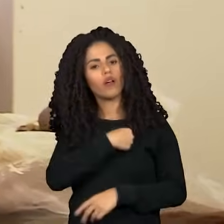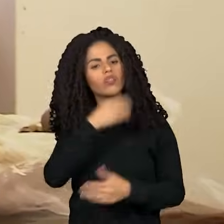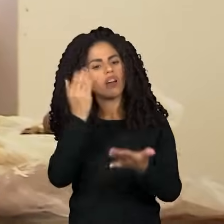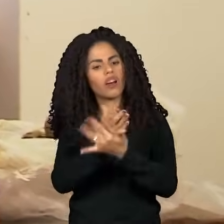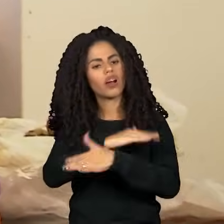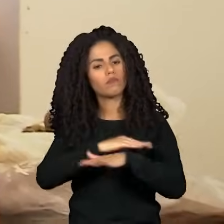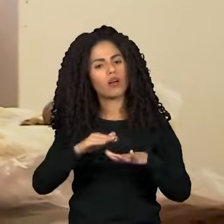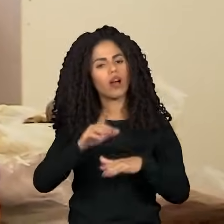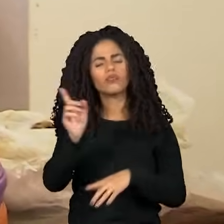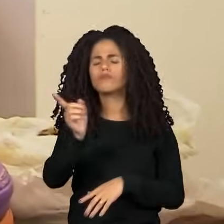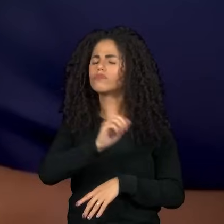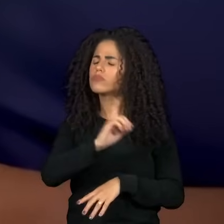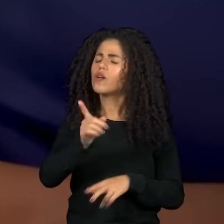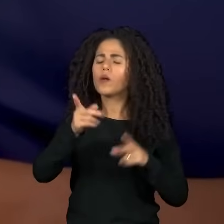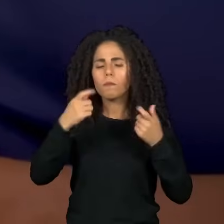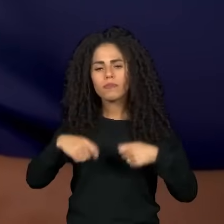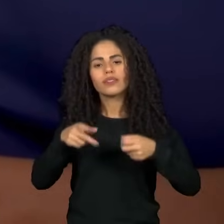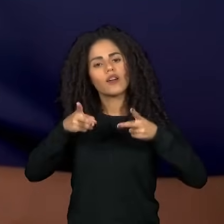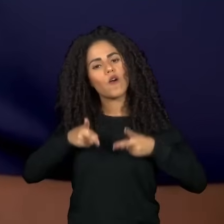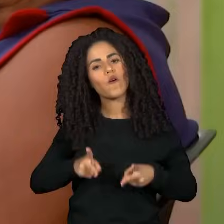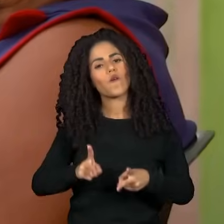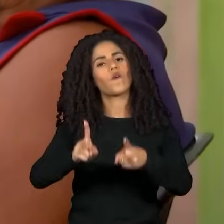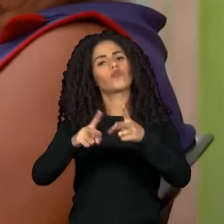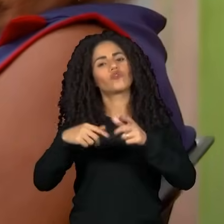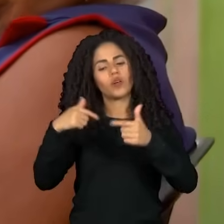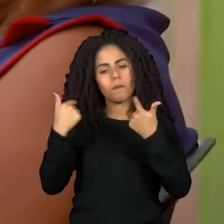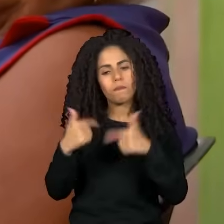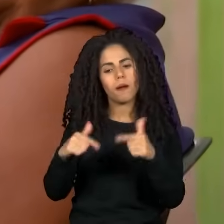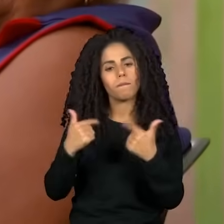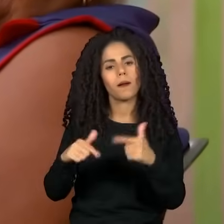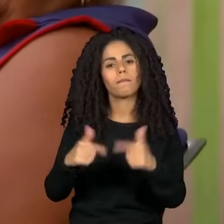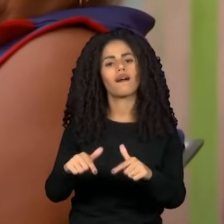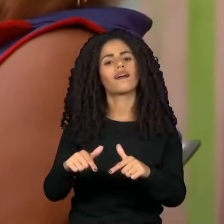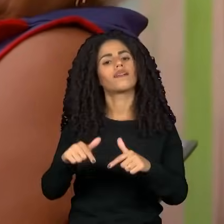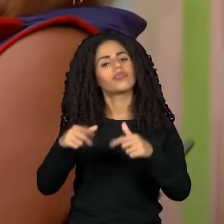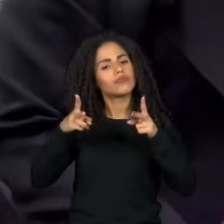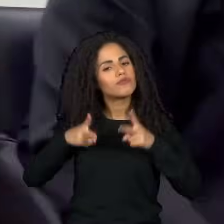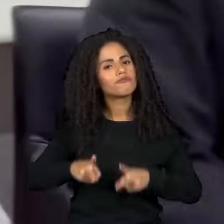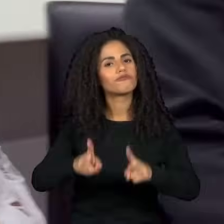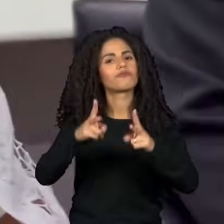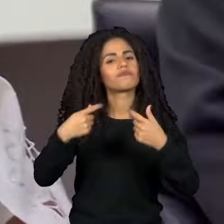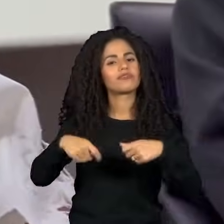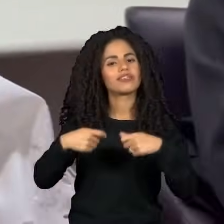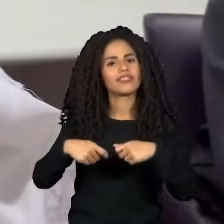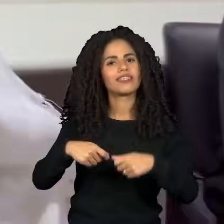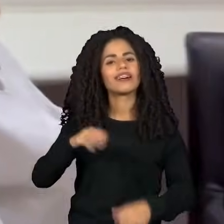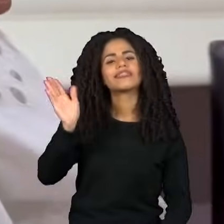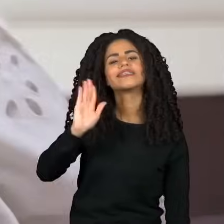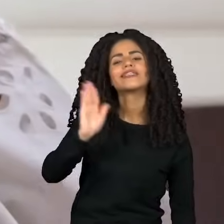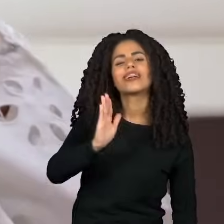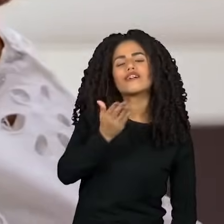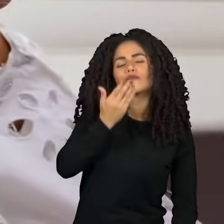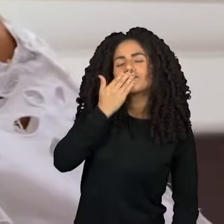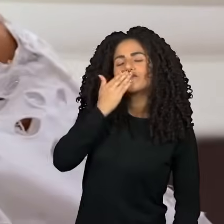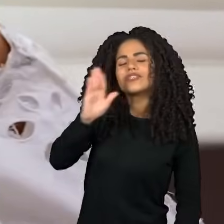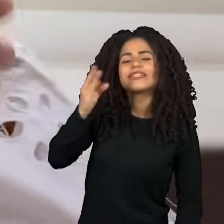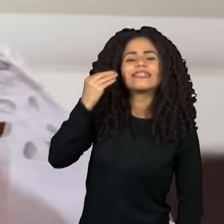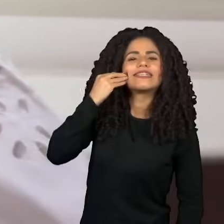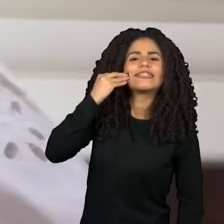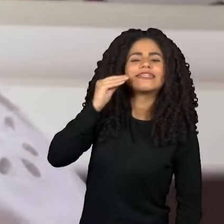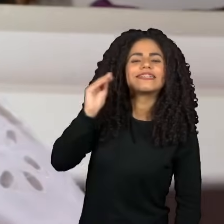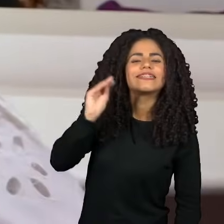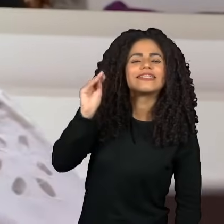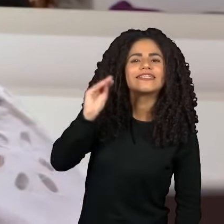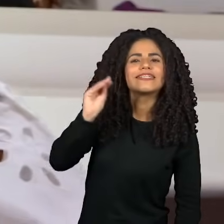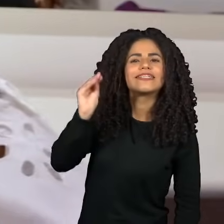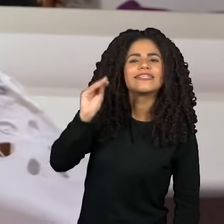acabar. O trabalho da cerâmica, nós não pode acabar. Tchau, eu tenho um beijão ótimo.